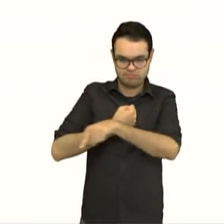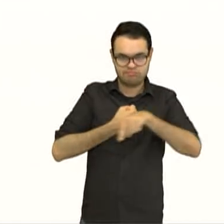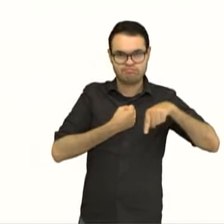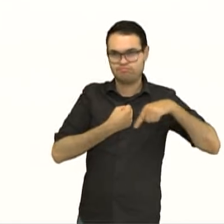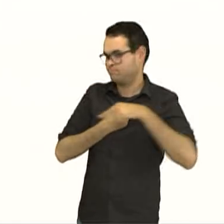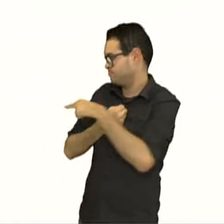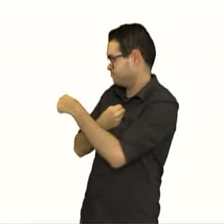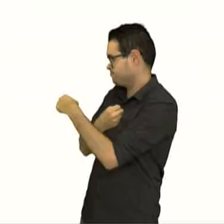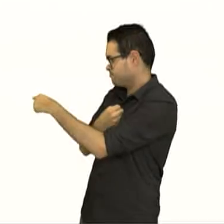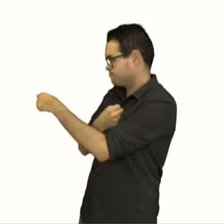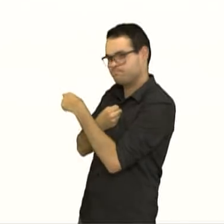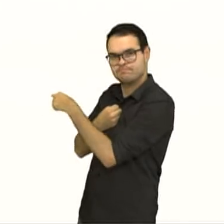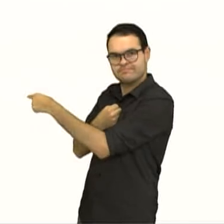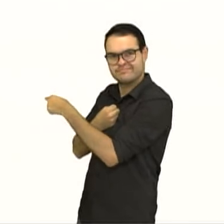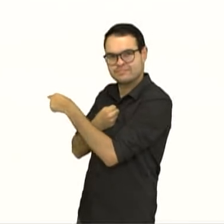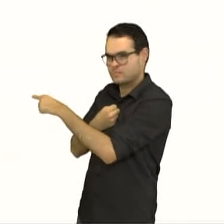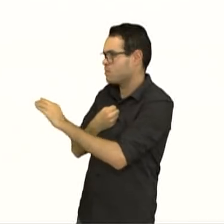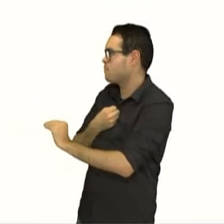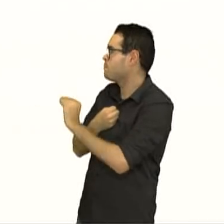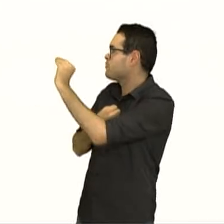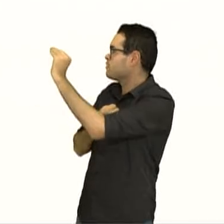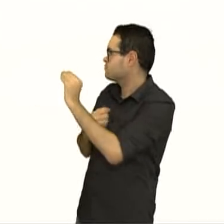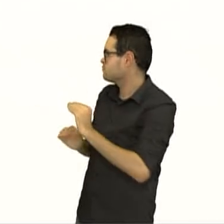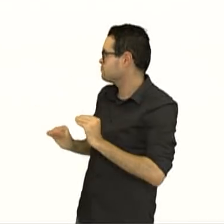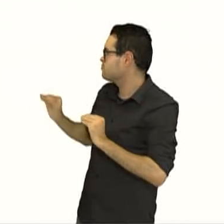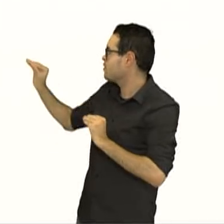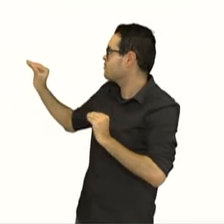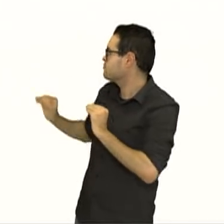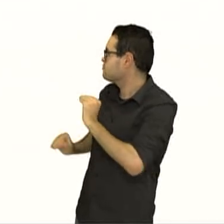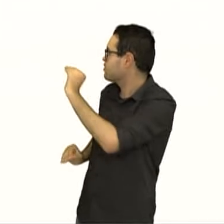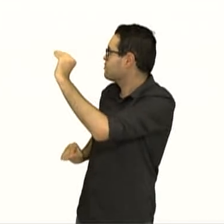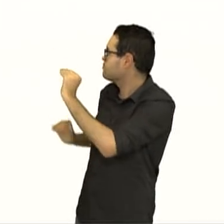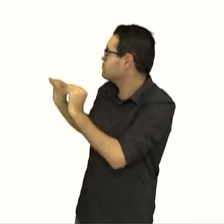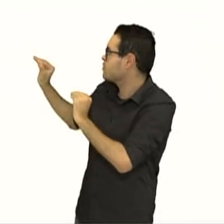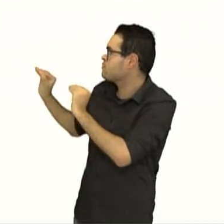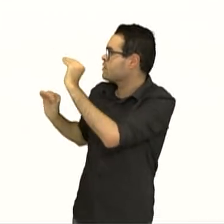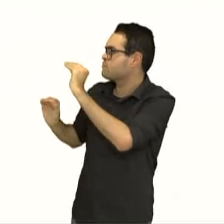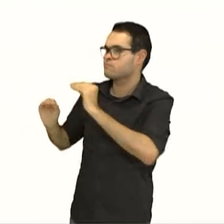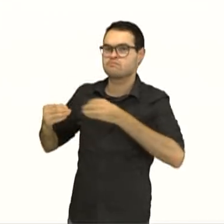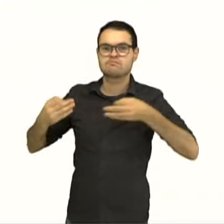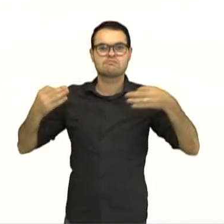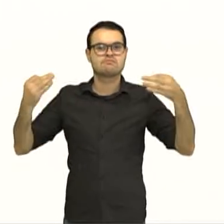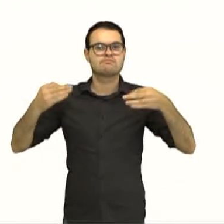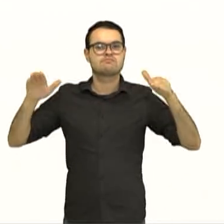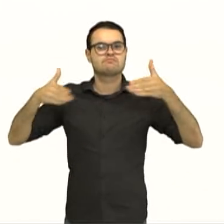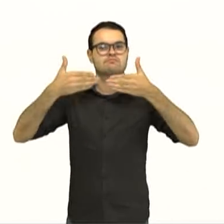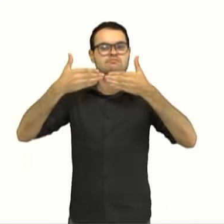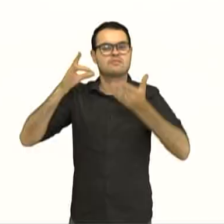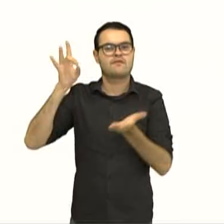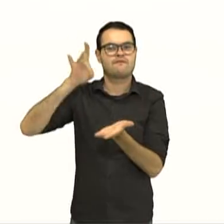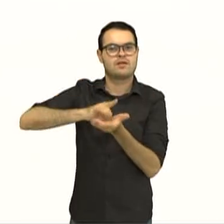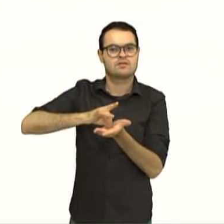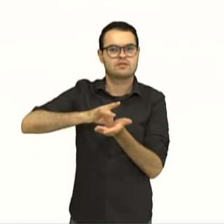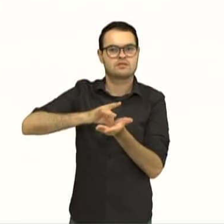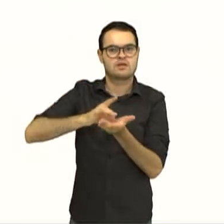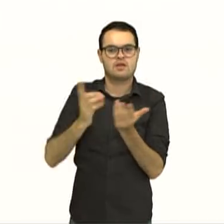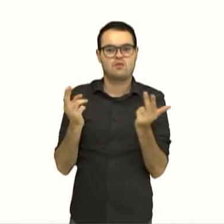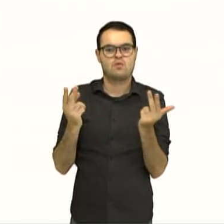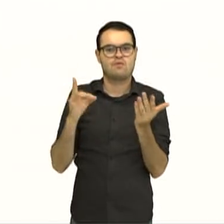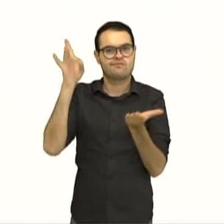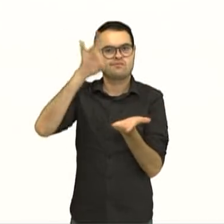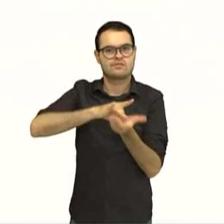vou encaixar em cada partezinha aqui para que a operação fique certa, fique verdadeira, a igualdade seja